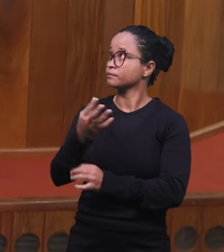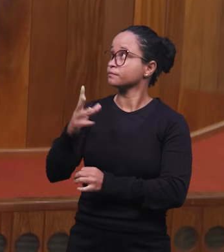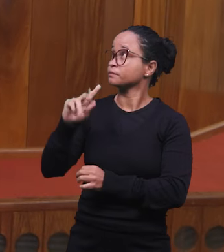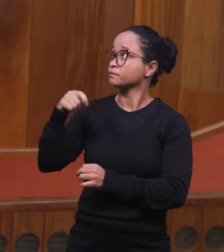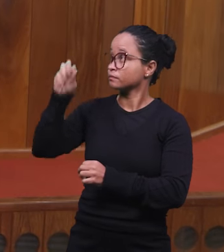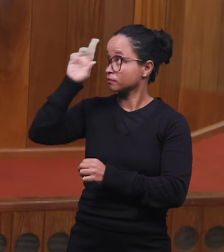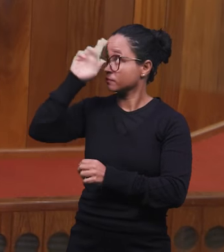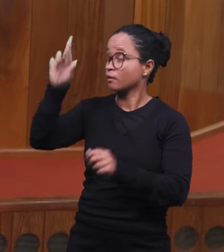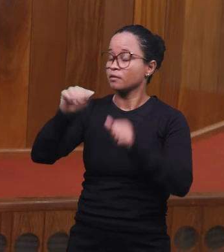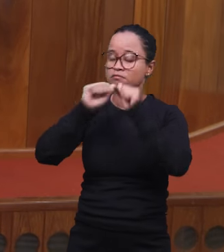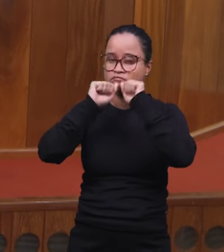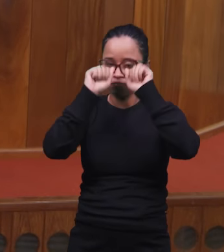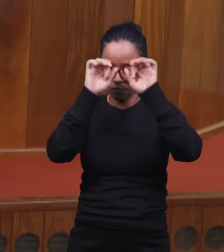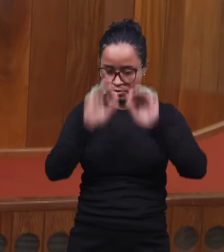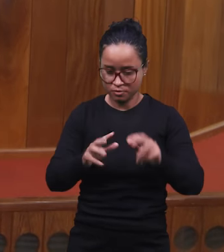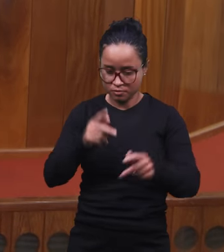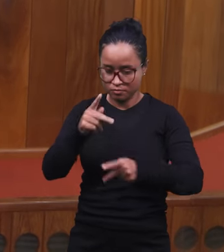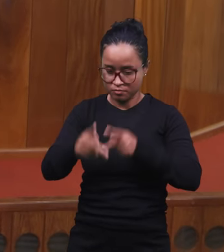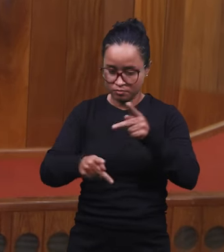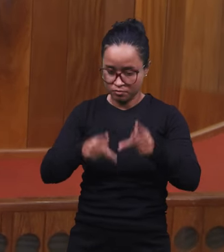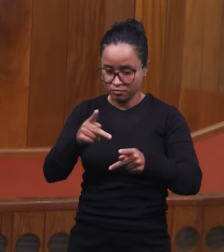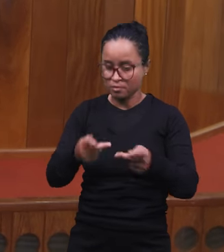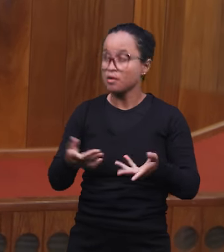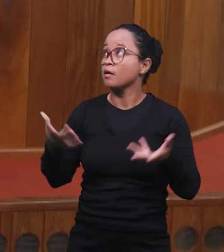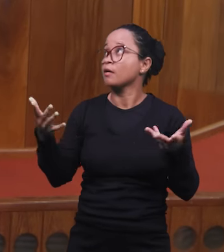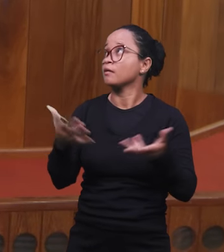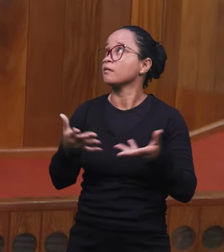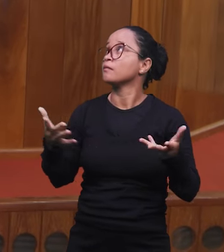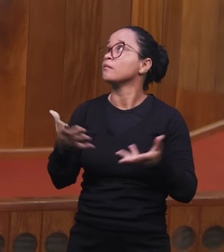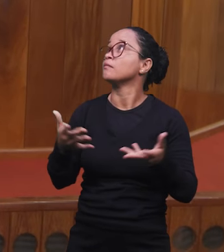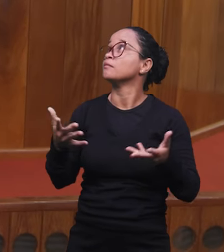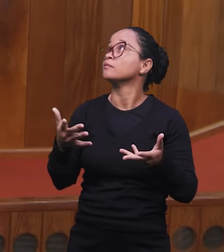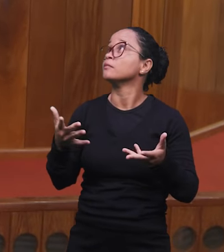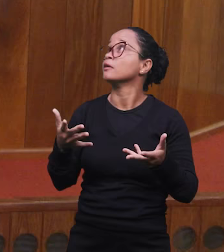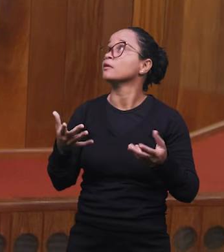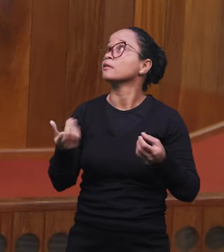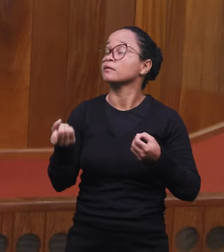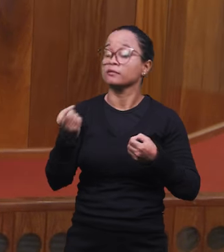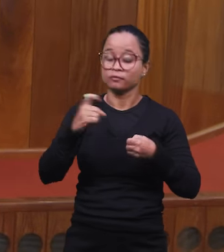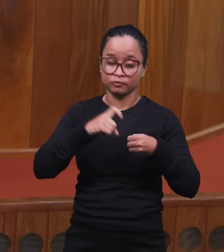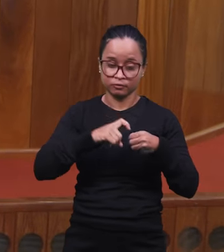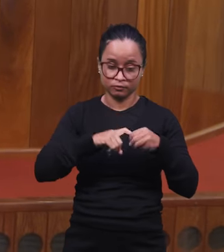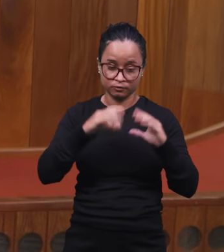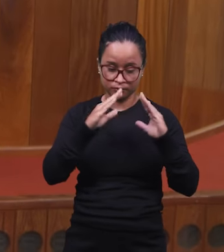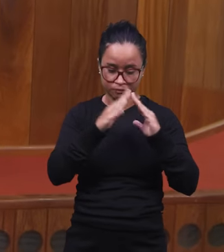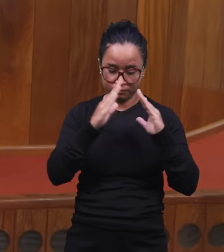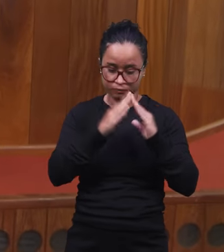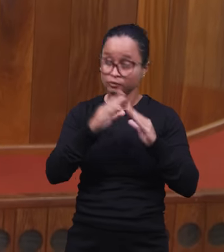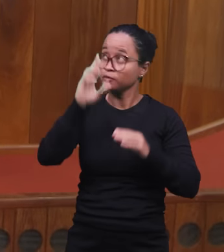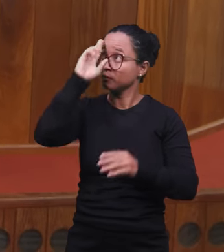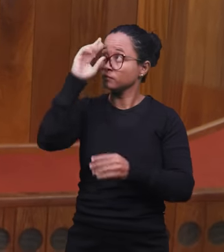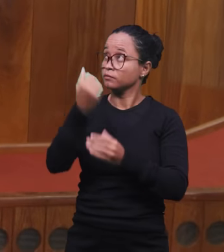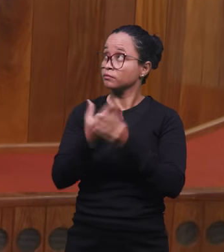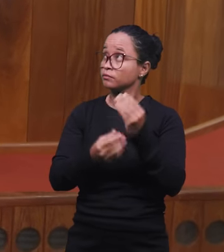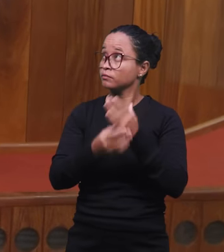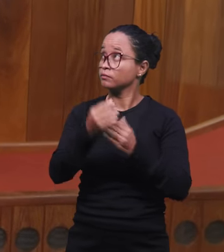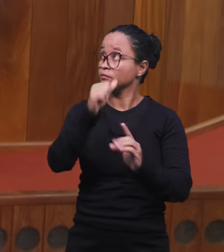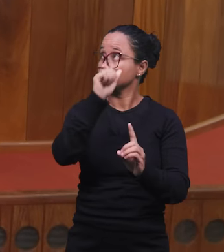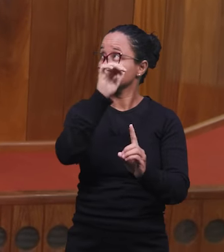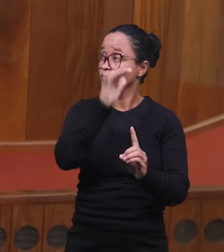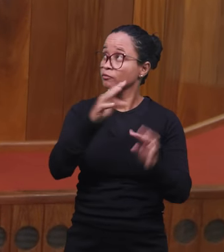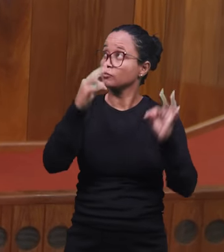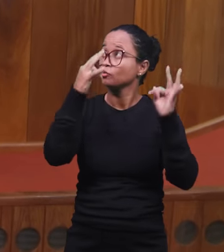tua bênção seja sobre o teu povo, agora que descerão, Senhor, que a tua boa mão seja